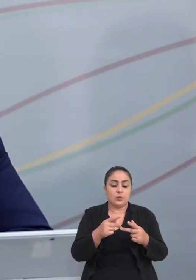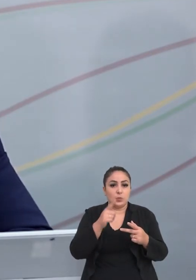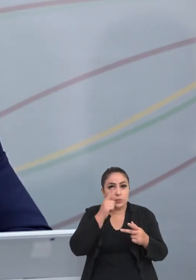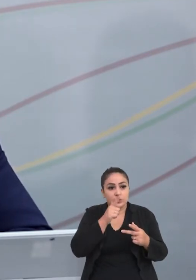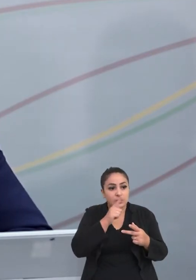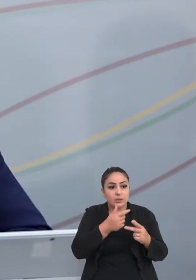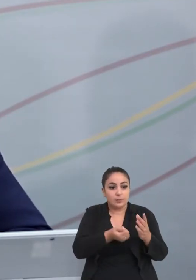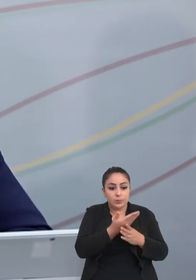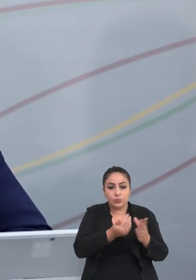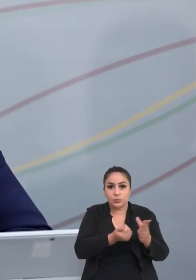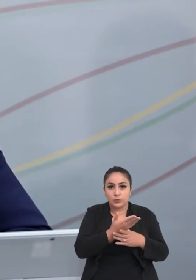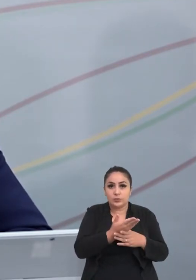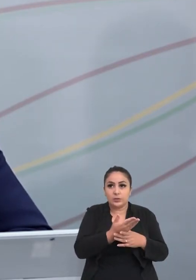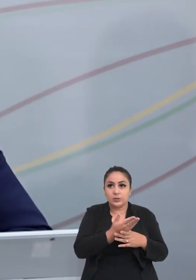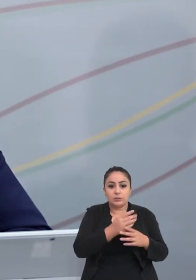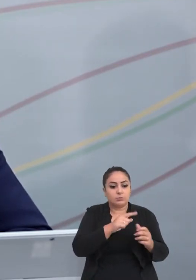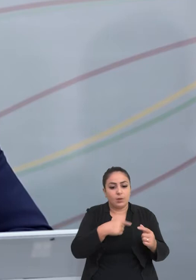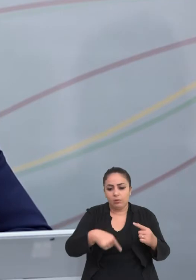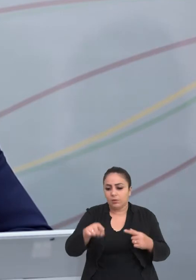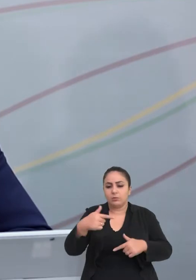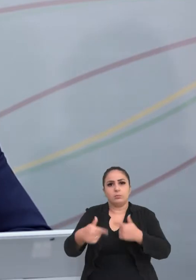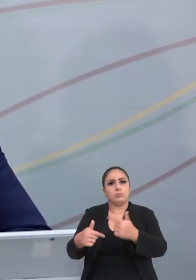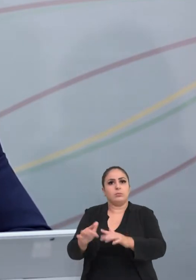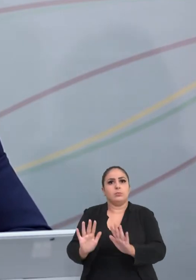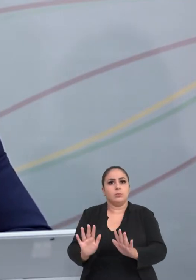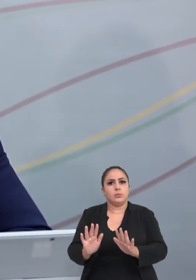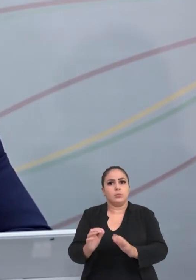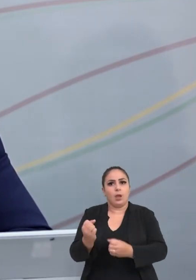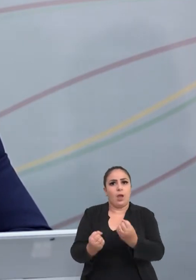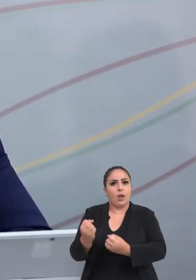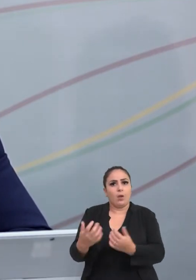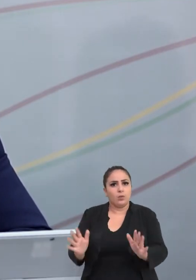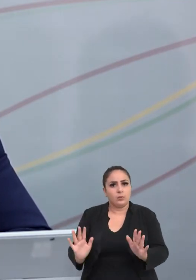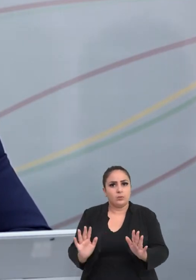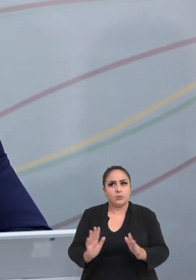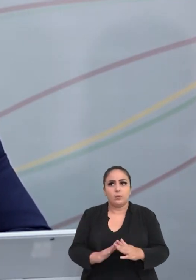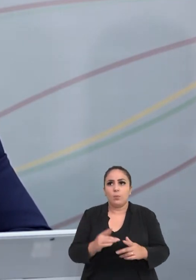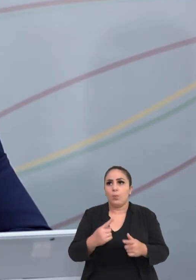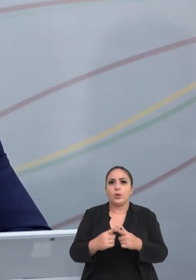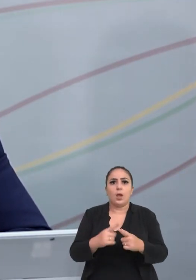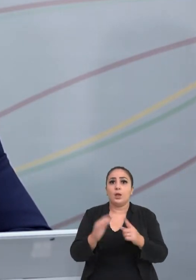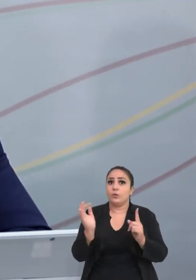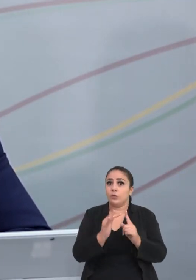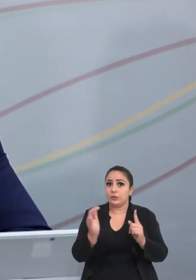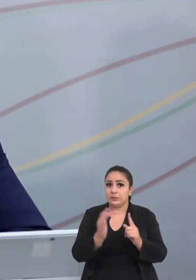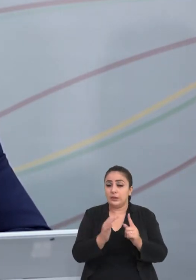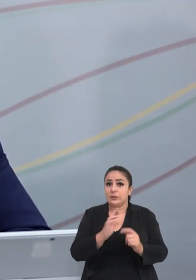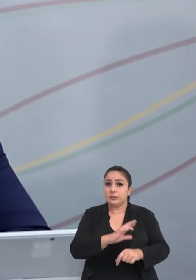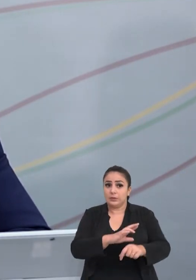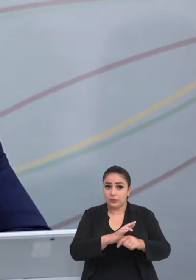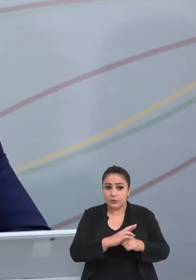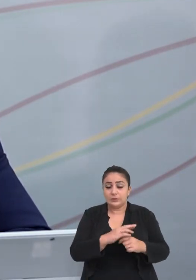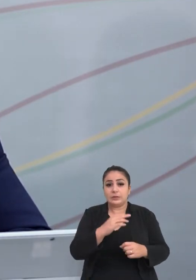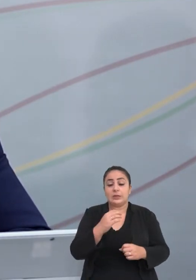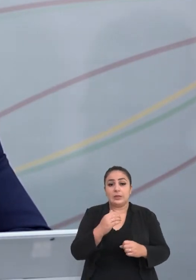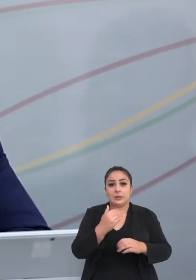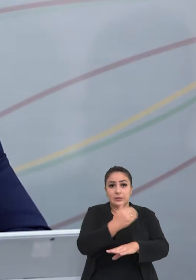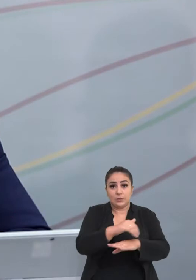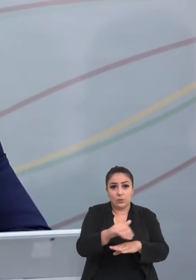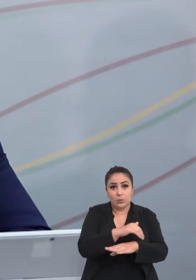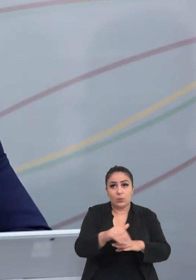oficina, fabricar um carro e sair rodando? Porque isso interfere em questões de segurança